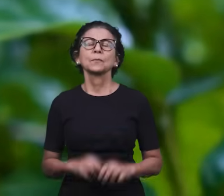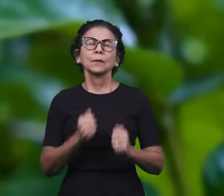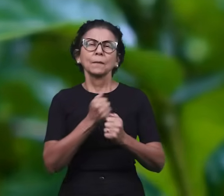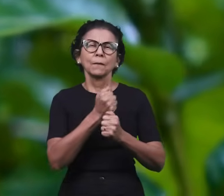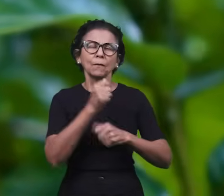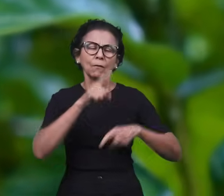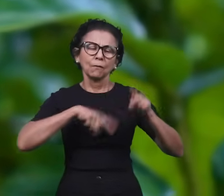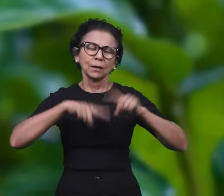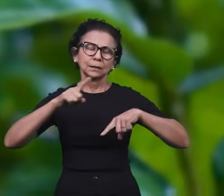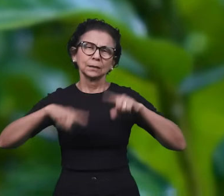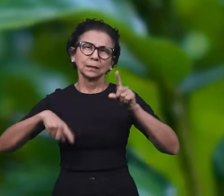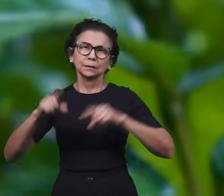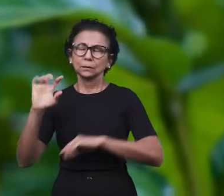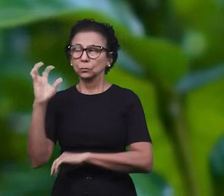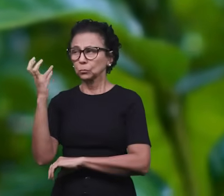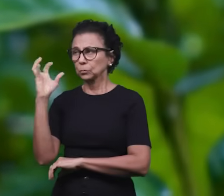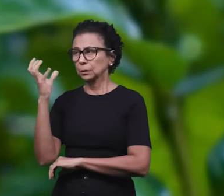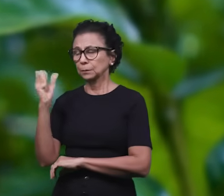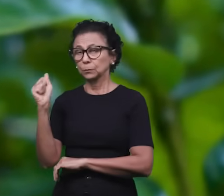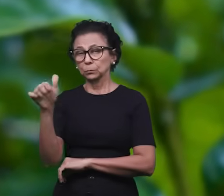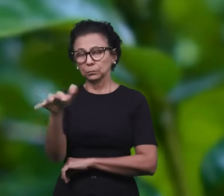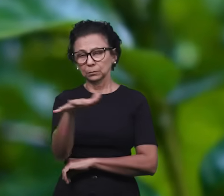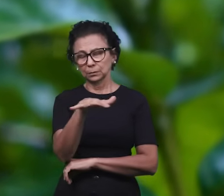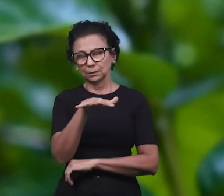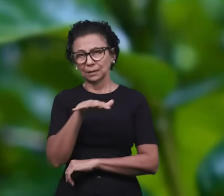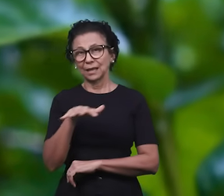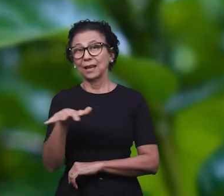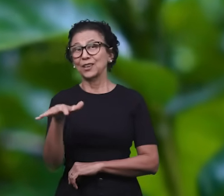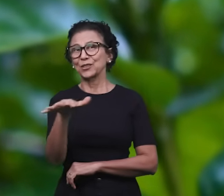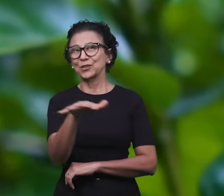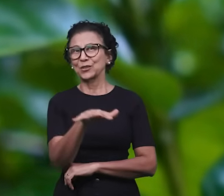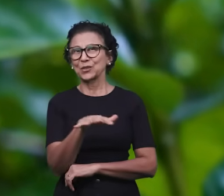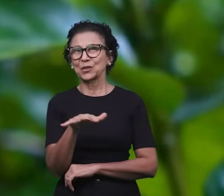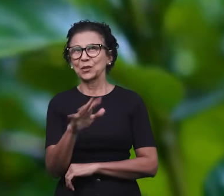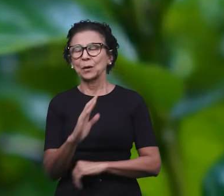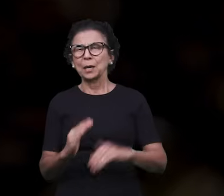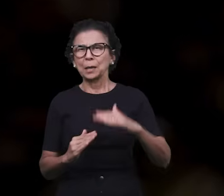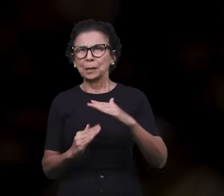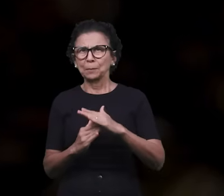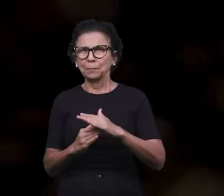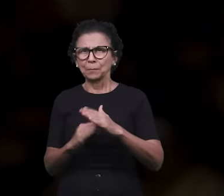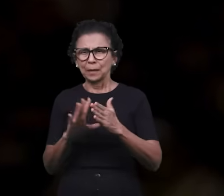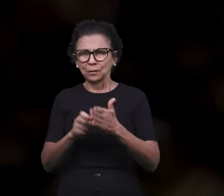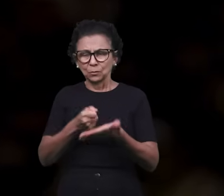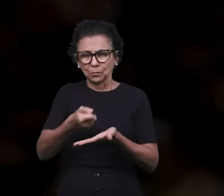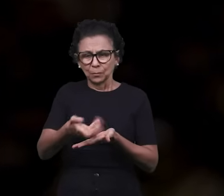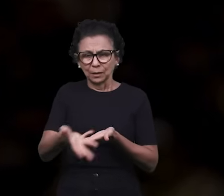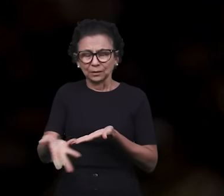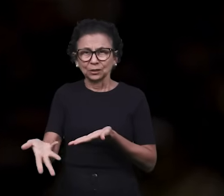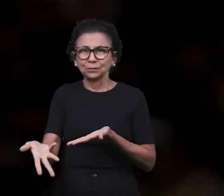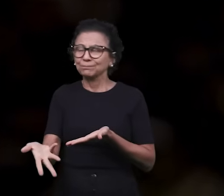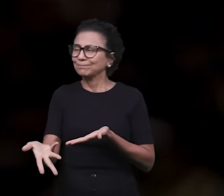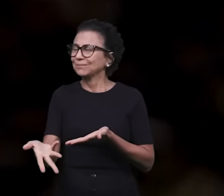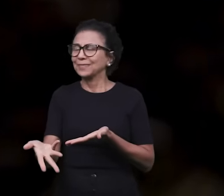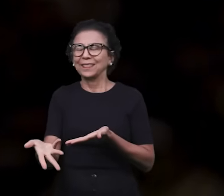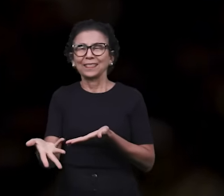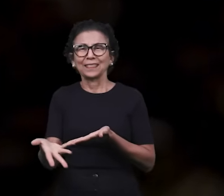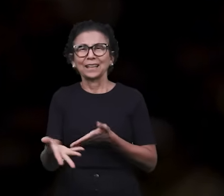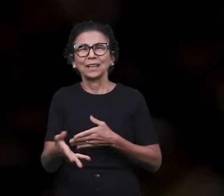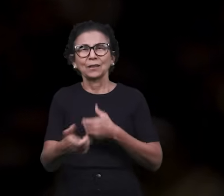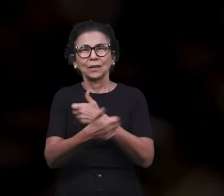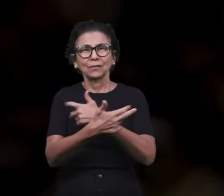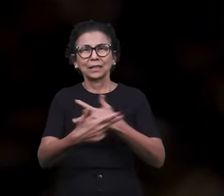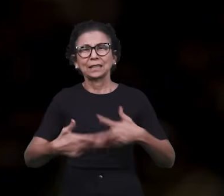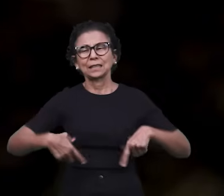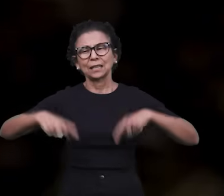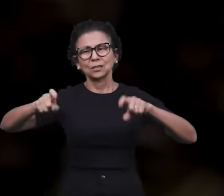uma grande variação climática em todo o território, mas isso não impede o plantio. Afinal, a produção